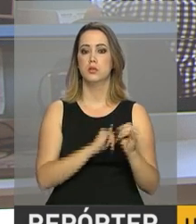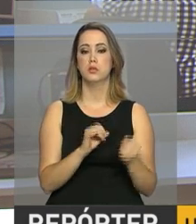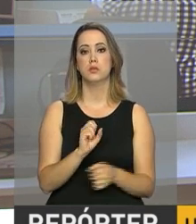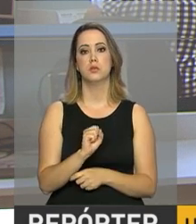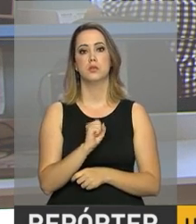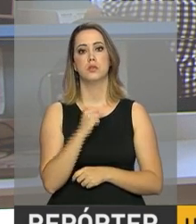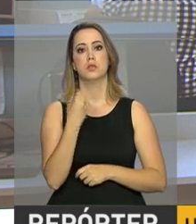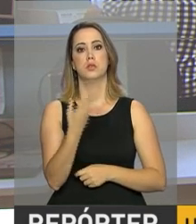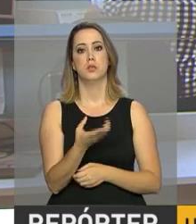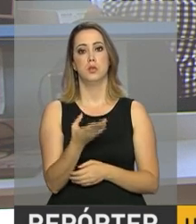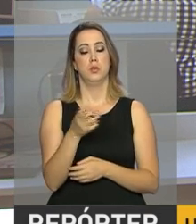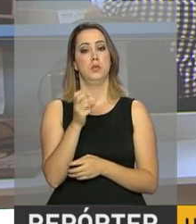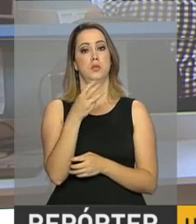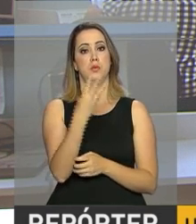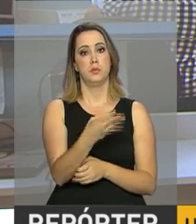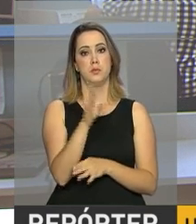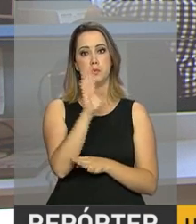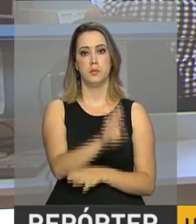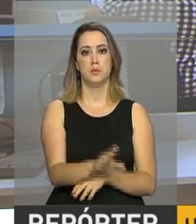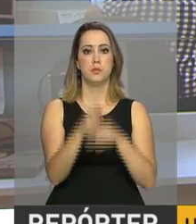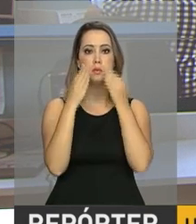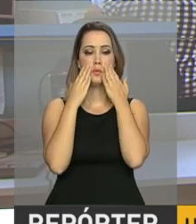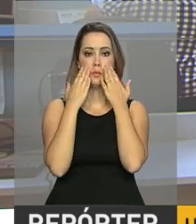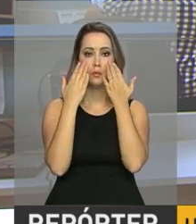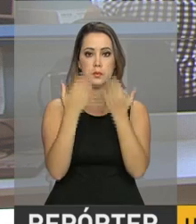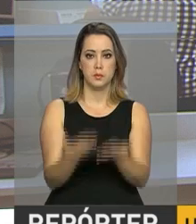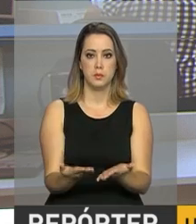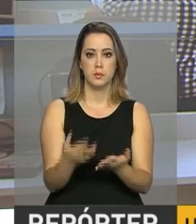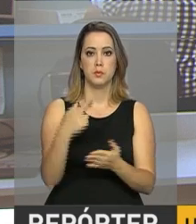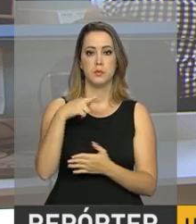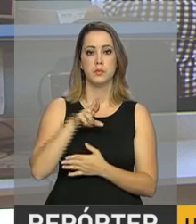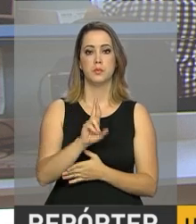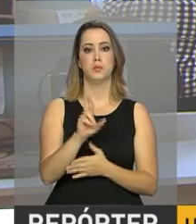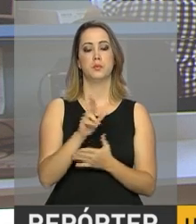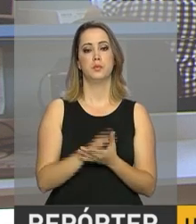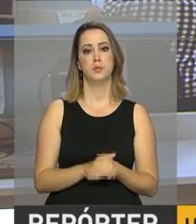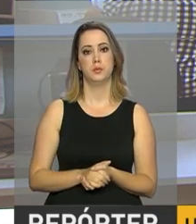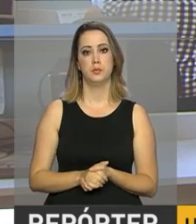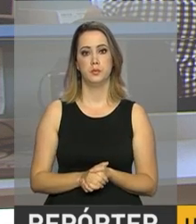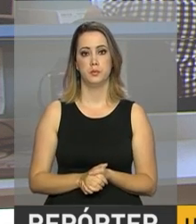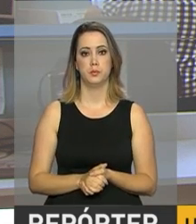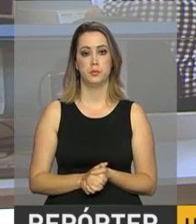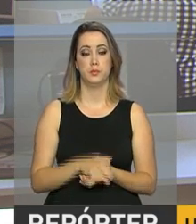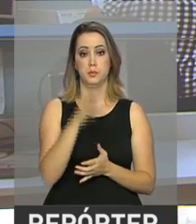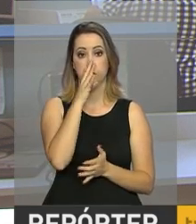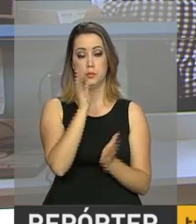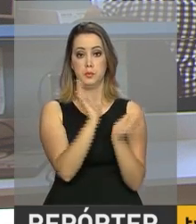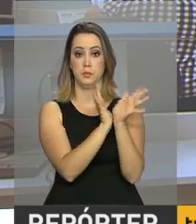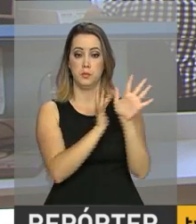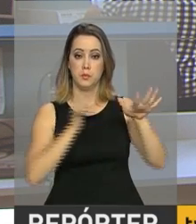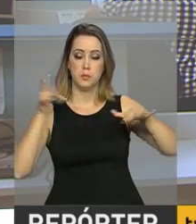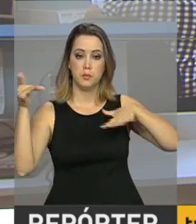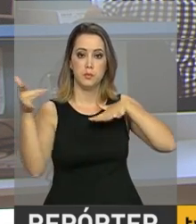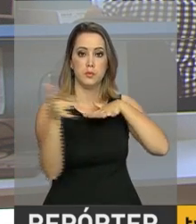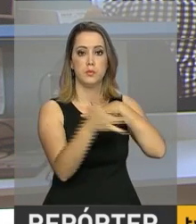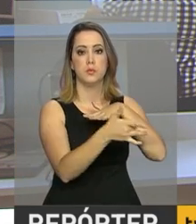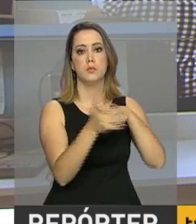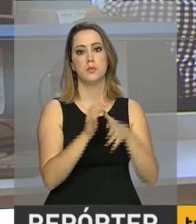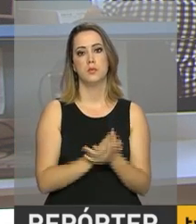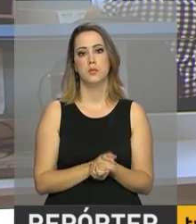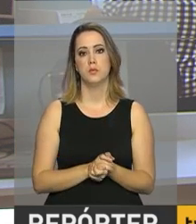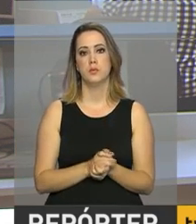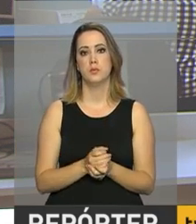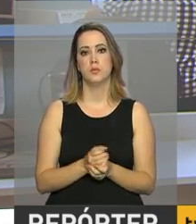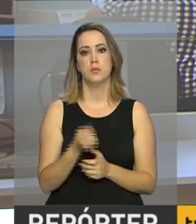com outras informações ou às 15h na próxima edição do Repórter NBR. Acompanhe as novidades também em nossas